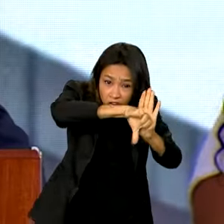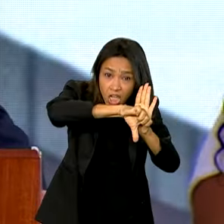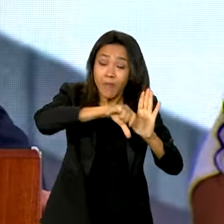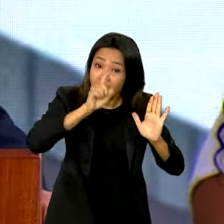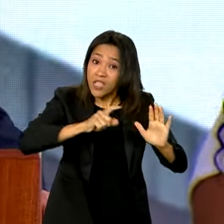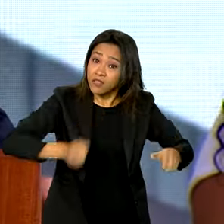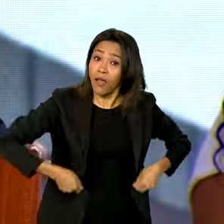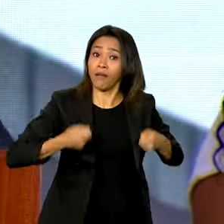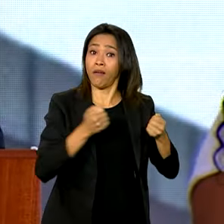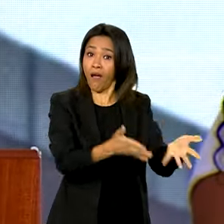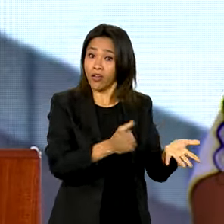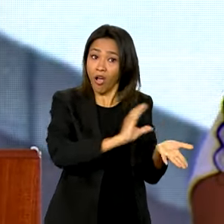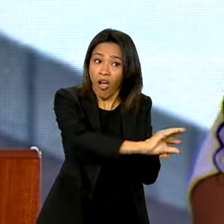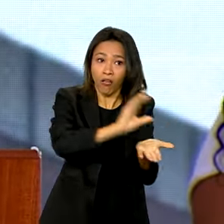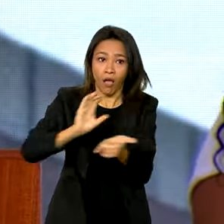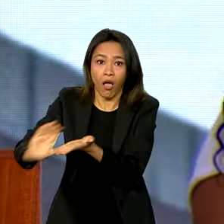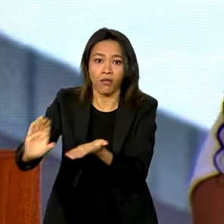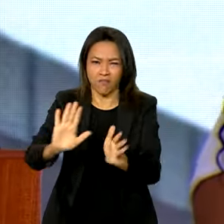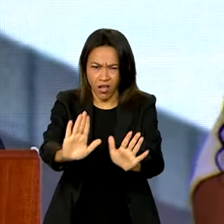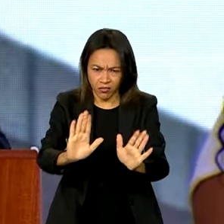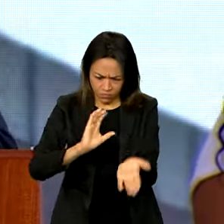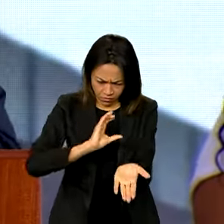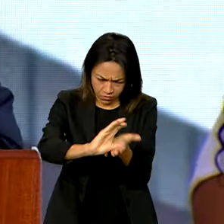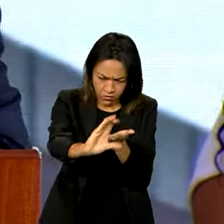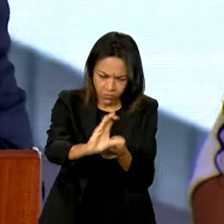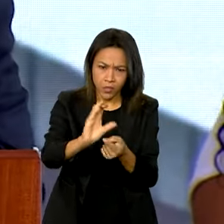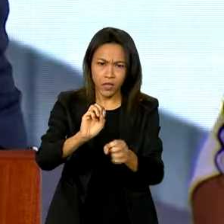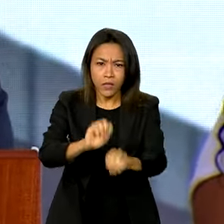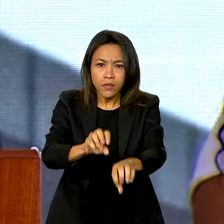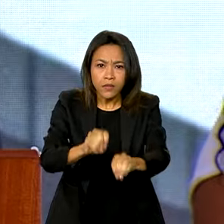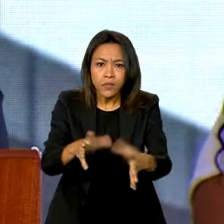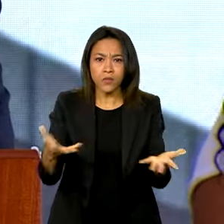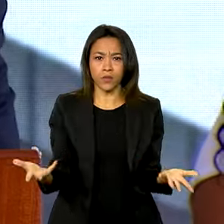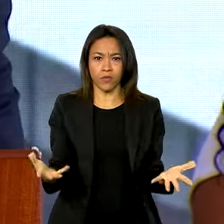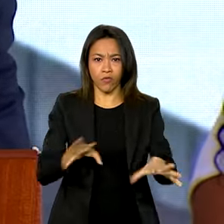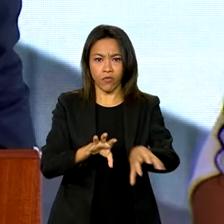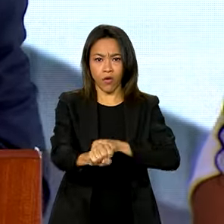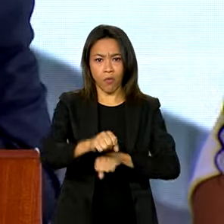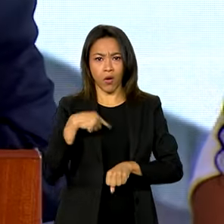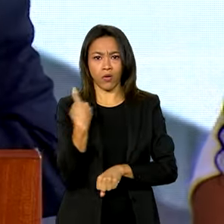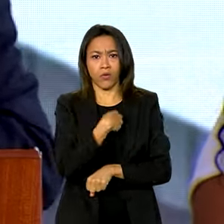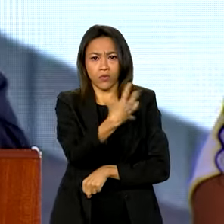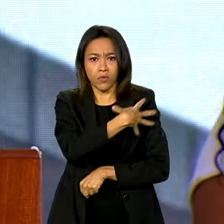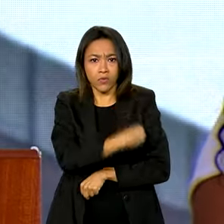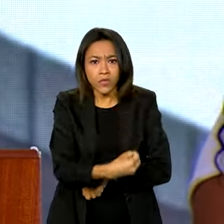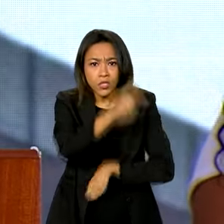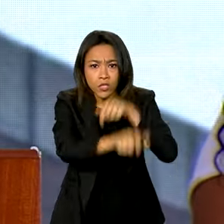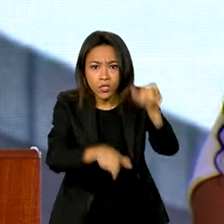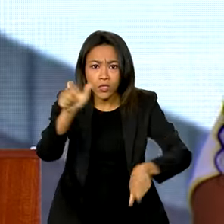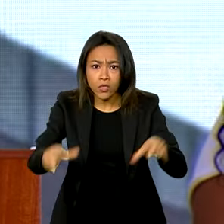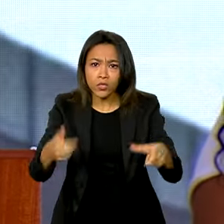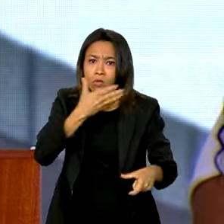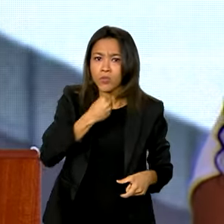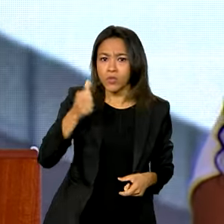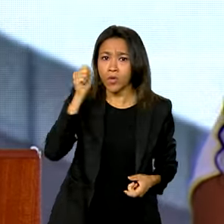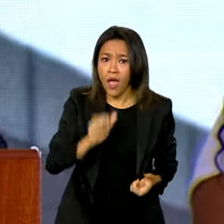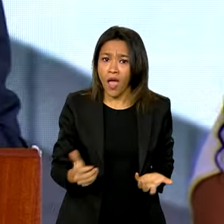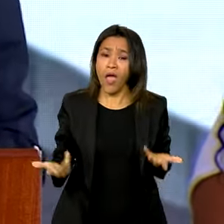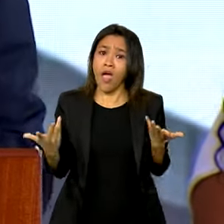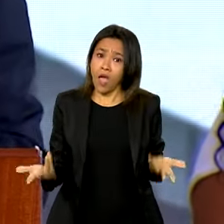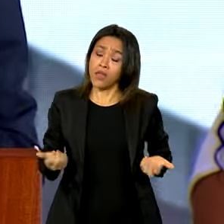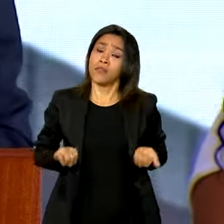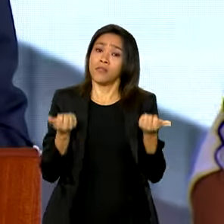gasto. Mas educação, formar os nossos filhos, formar as nossas filhas,